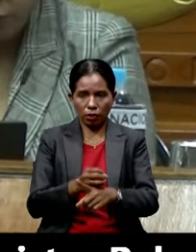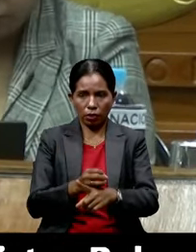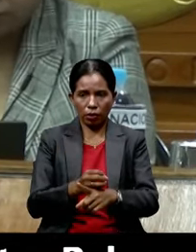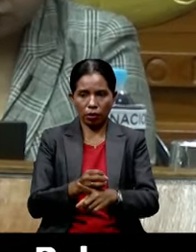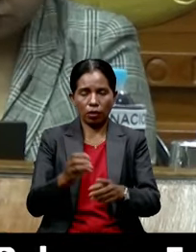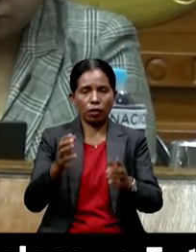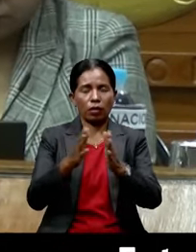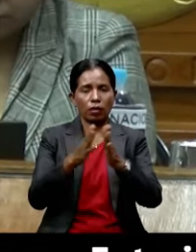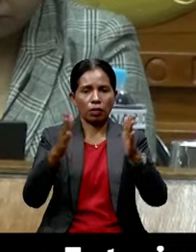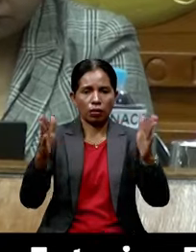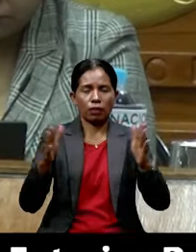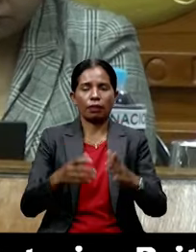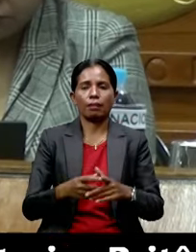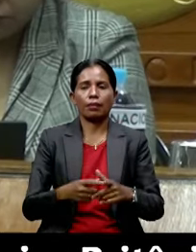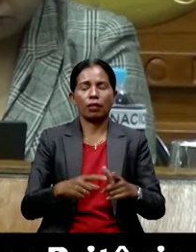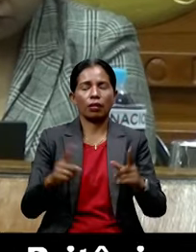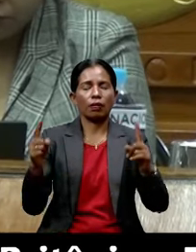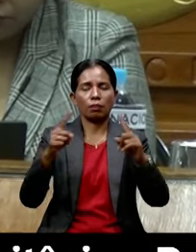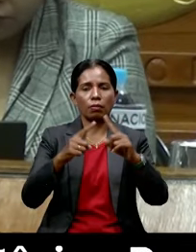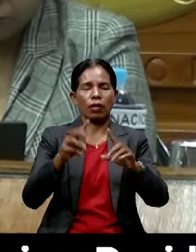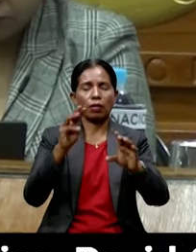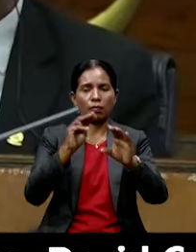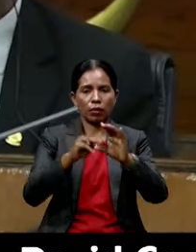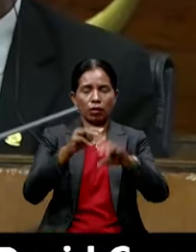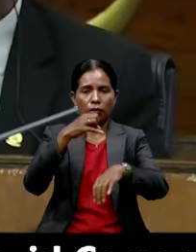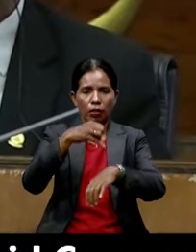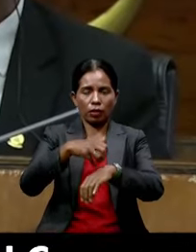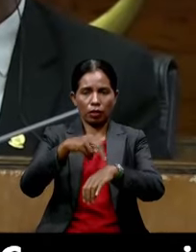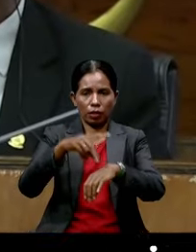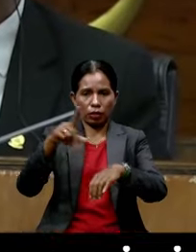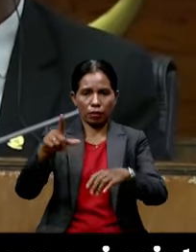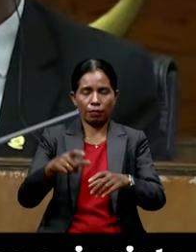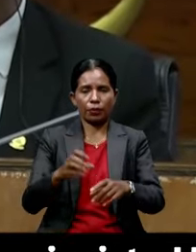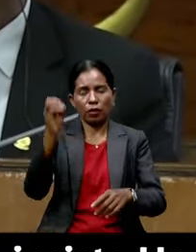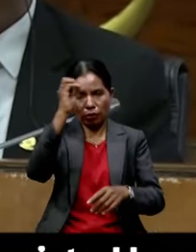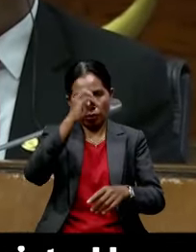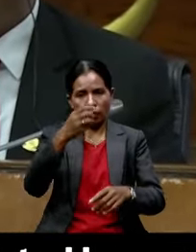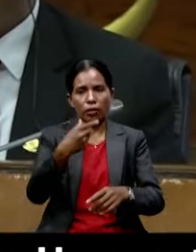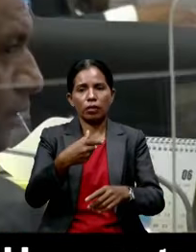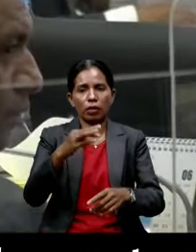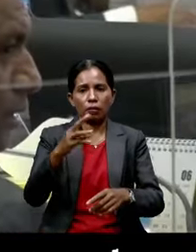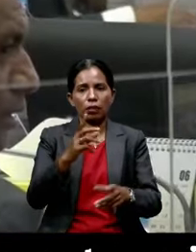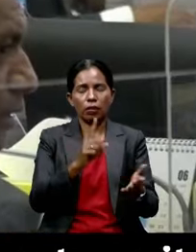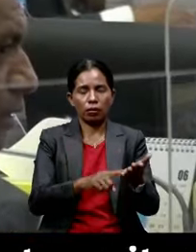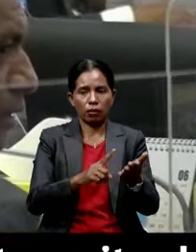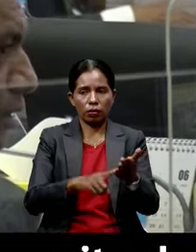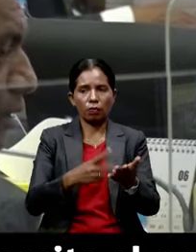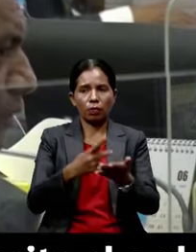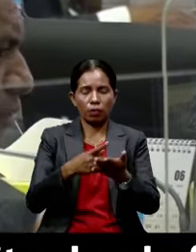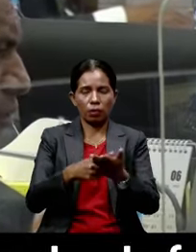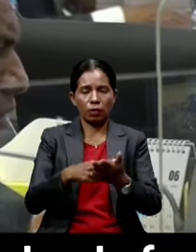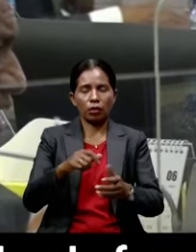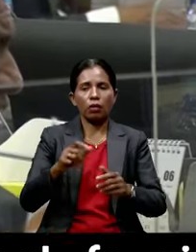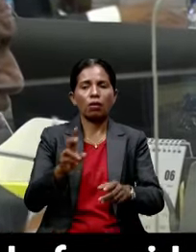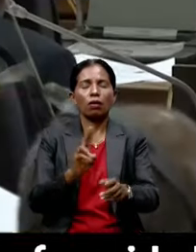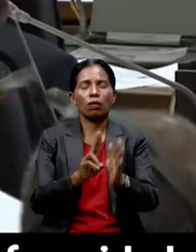network, para o mercado internacional. Tua observação, GMN, discussão quando a proposta refere lá durante horas lima.